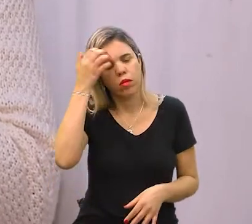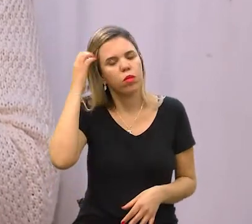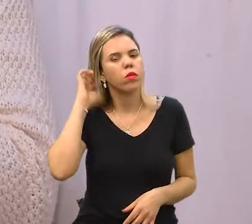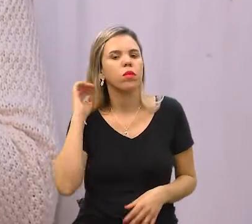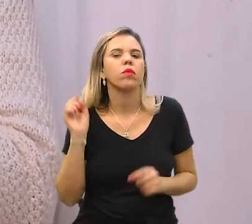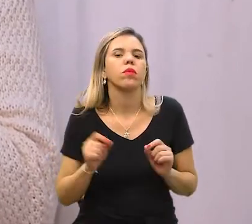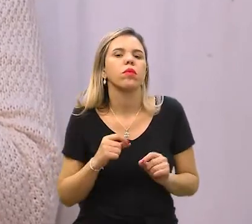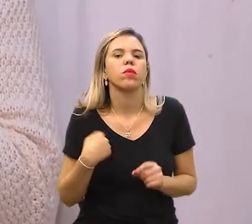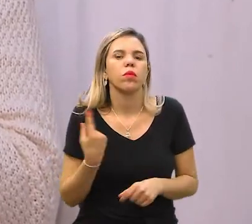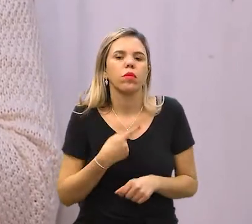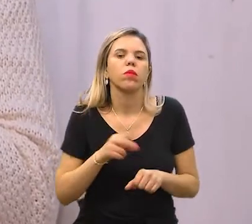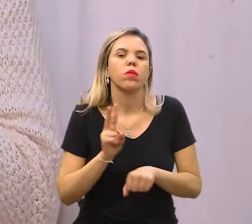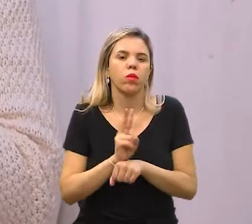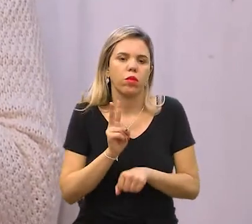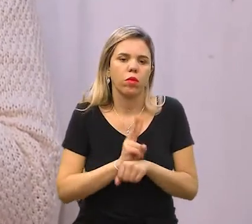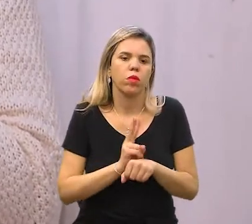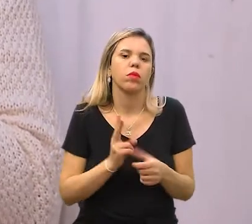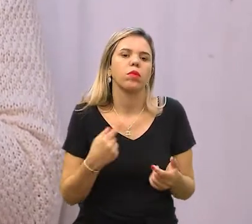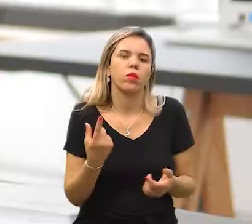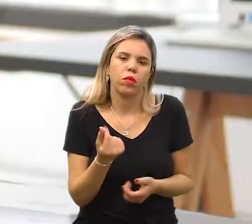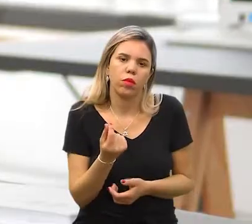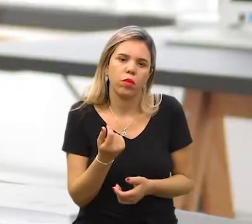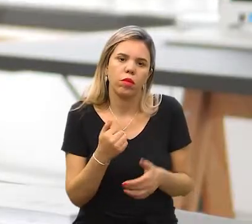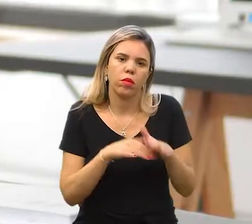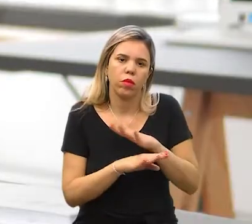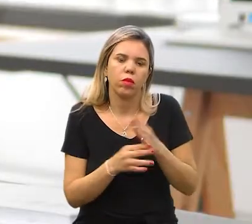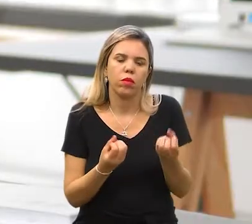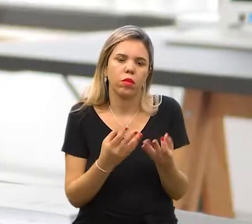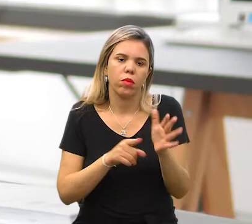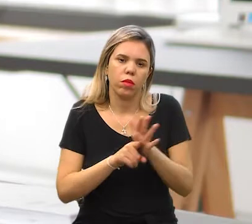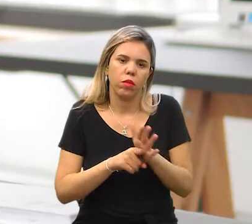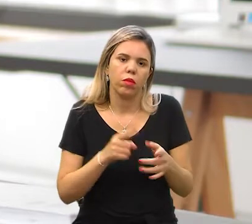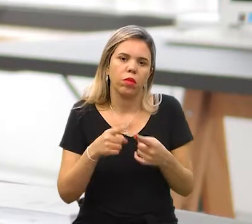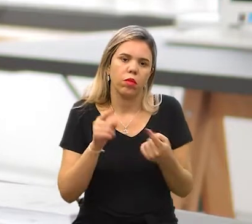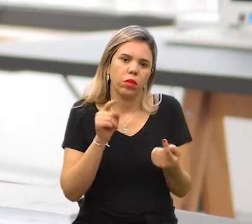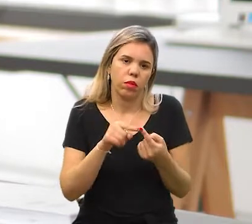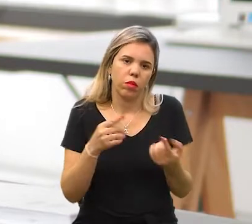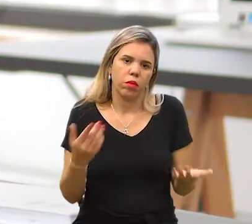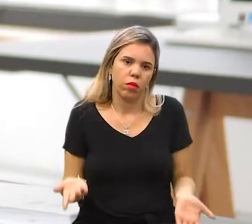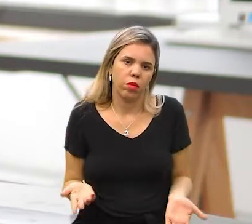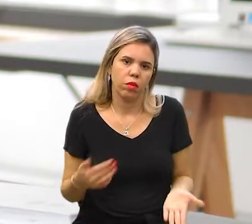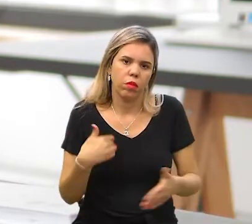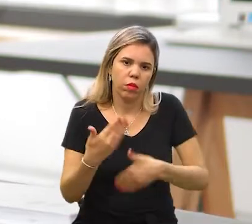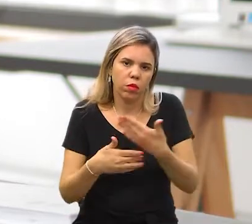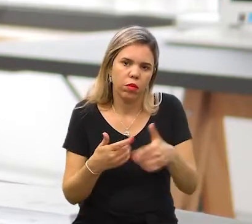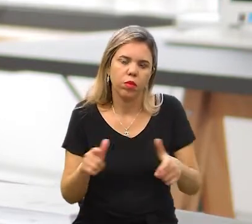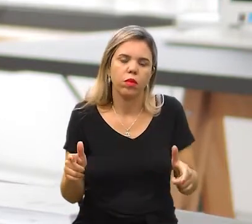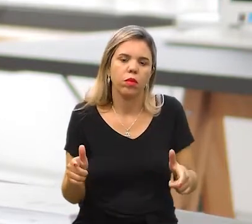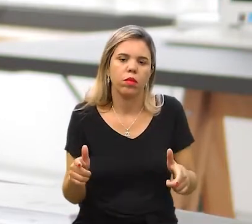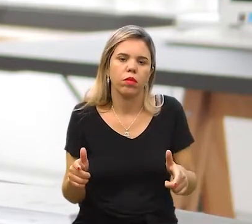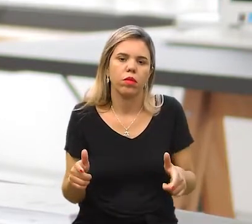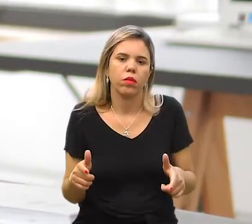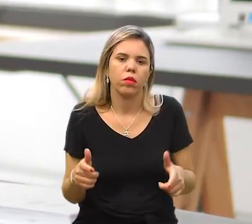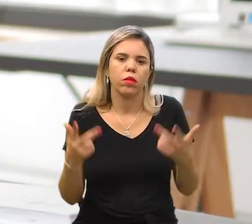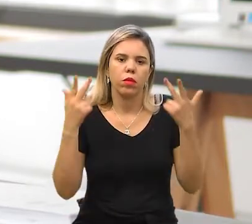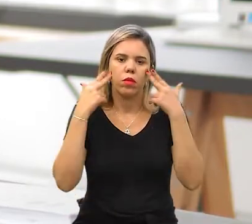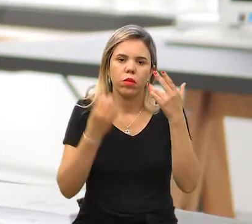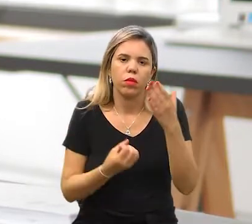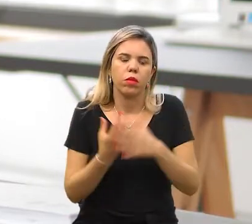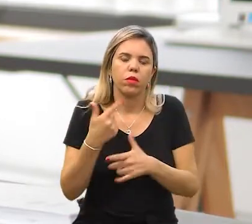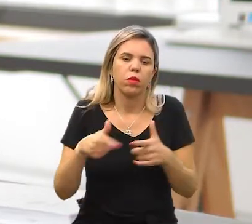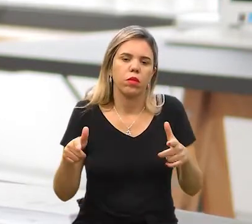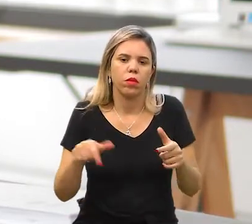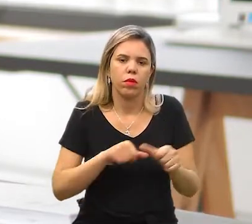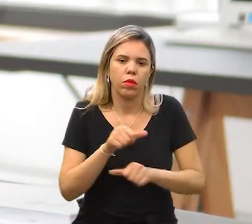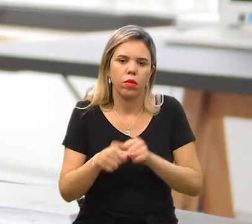Para a gente cuidar bem do nosso dinheiro, também dos nossos dados, porque afinal de contas, cada vez mais recorrente é